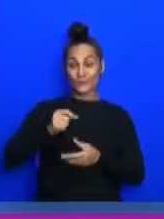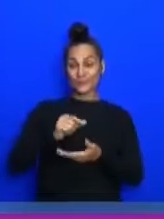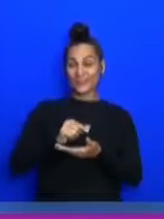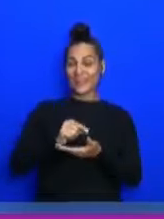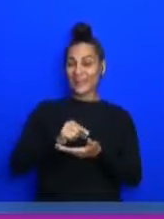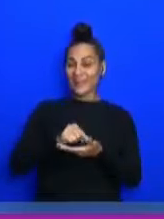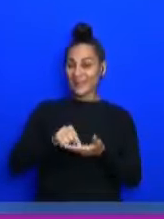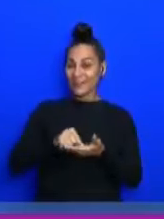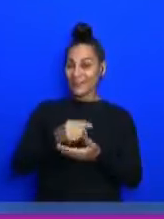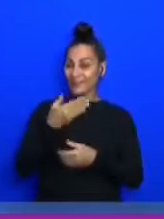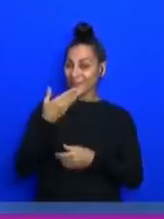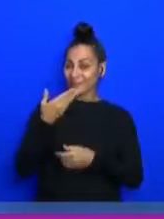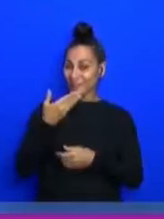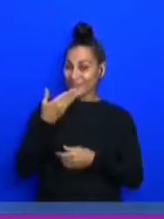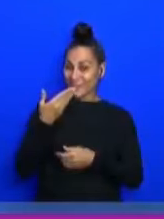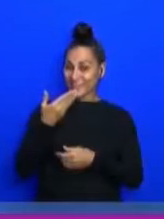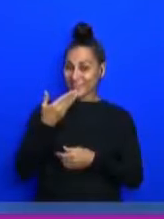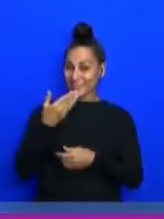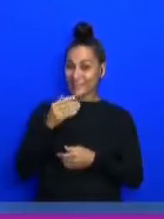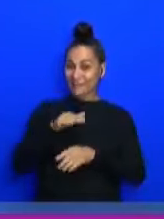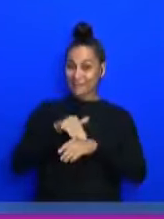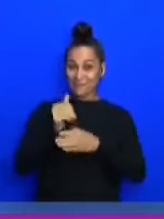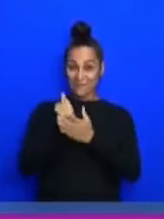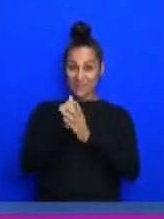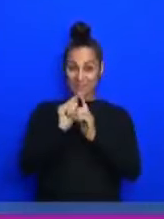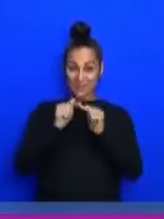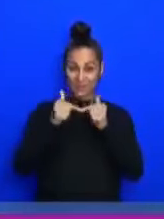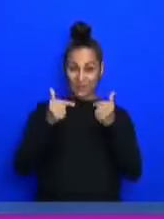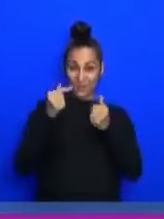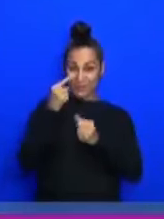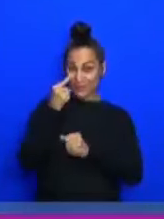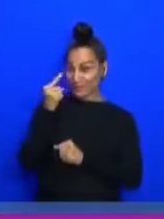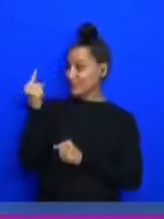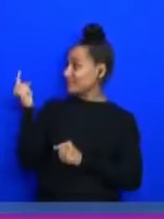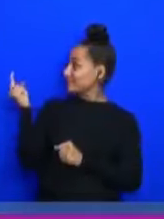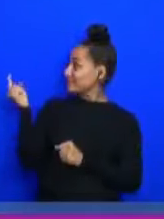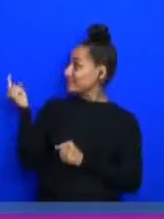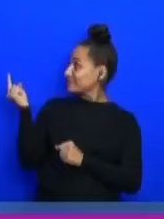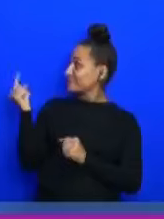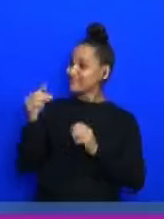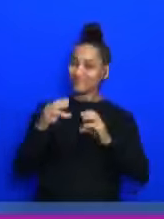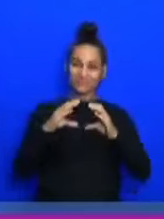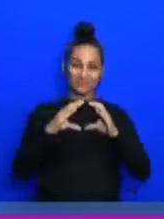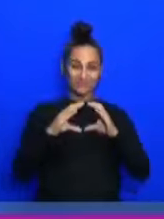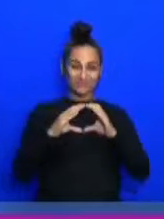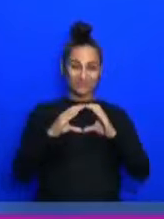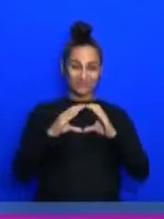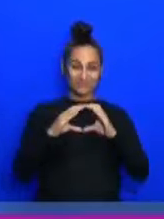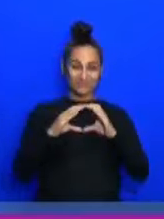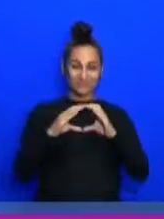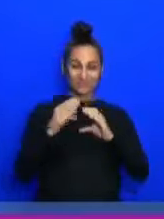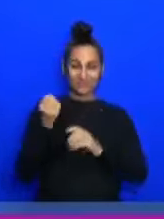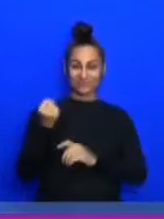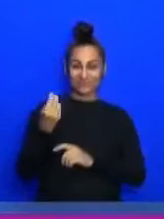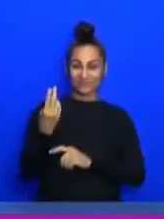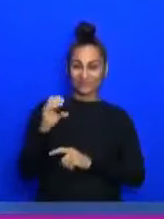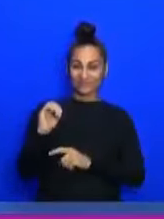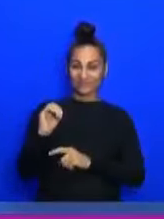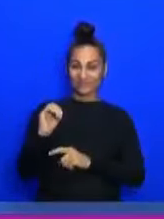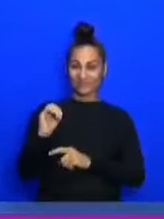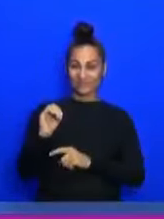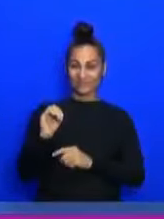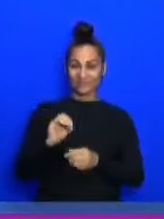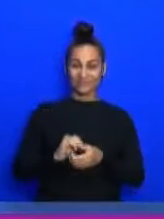último número da lot fáil vem sorte vem sorte bola branca número 20 Branca